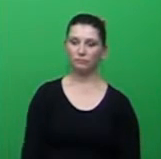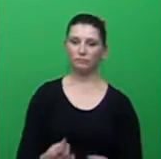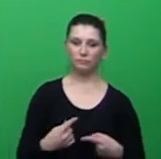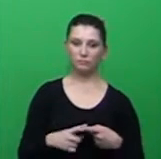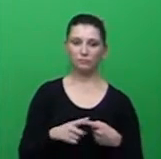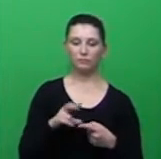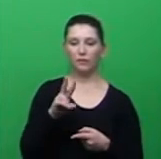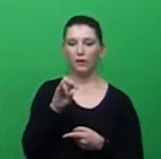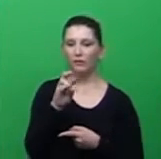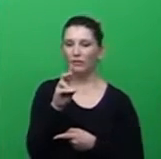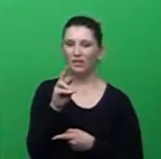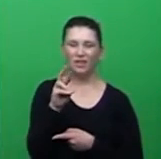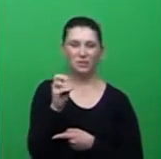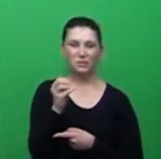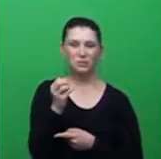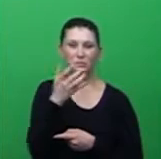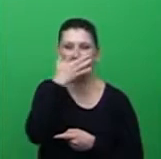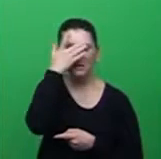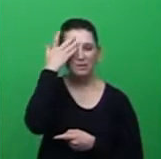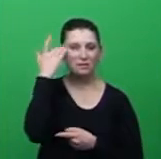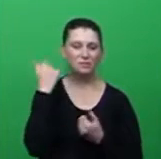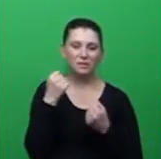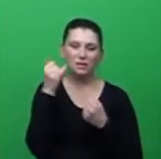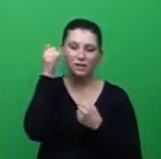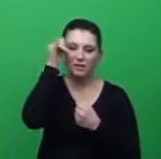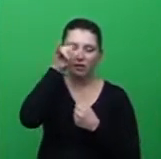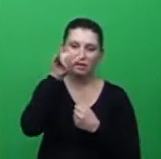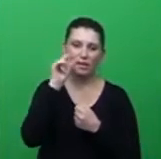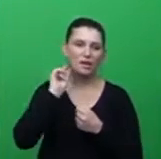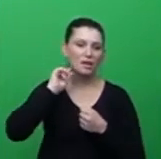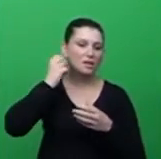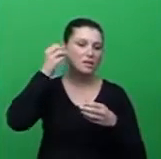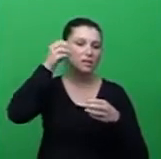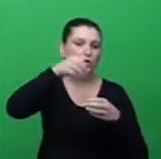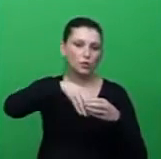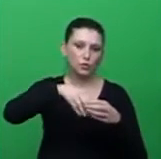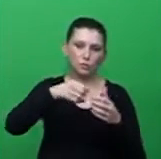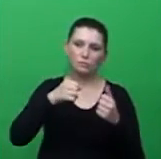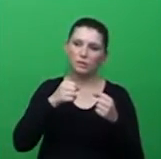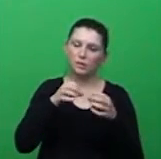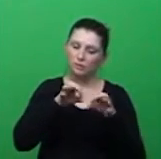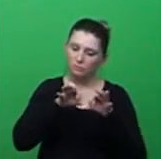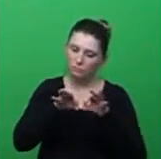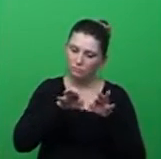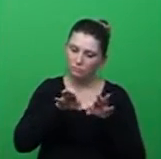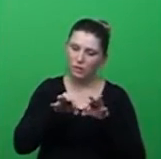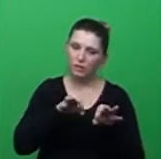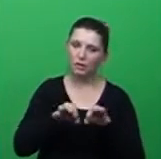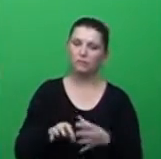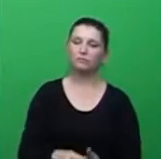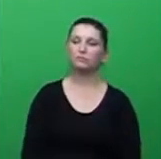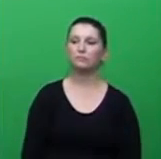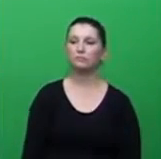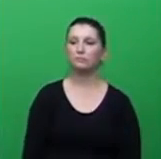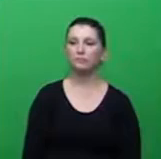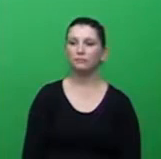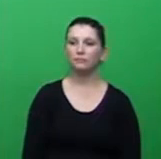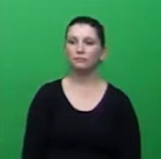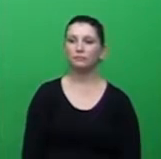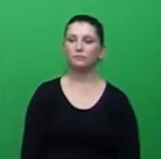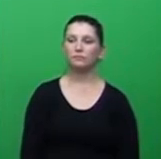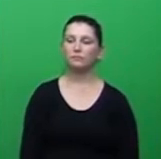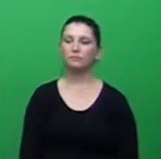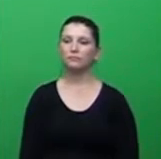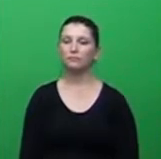reciclando. Segundo, a prefeitura ia deixar de pagar o recolhimento e também o